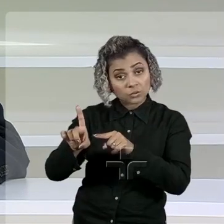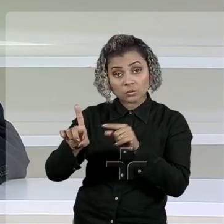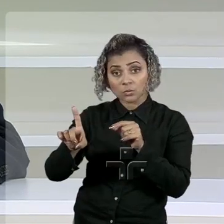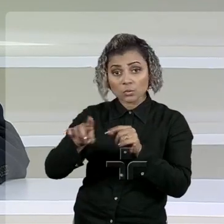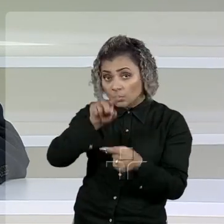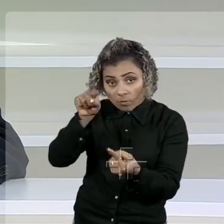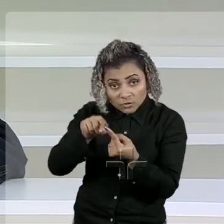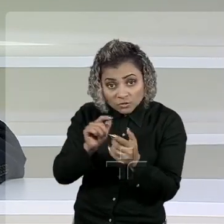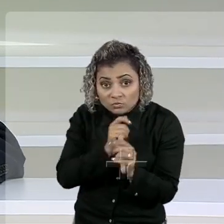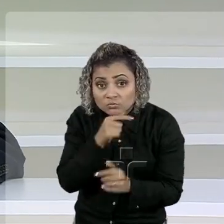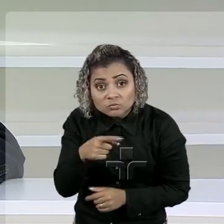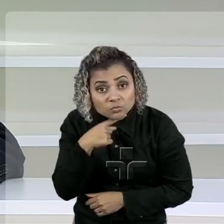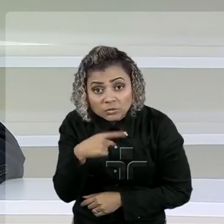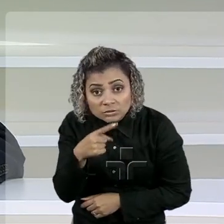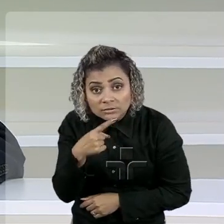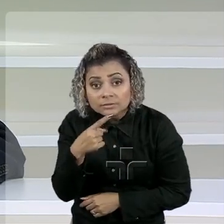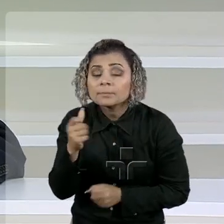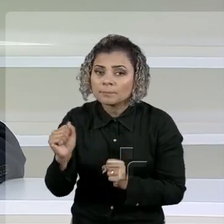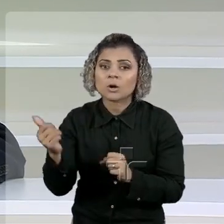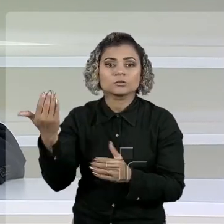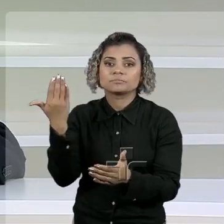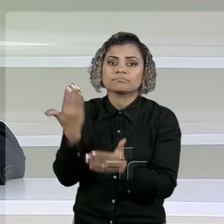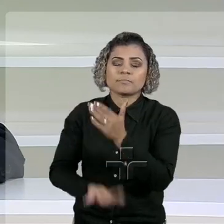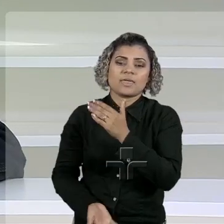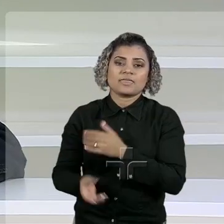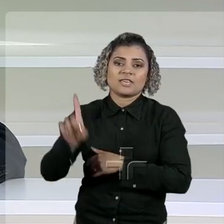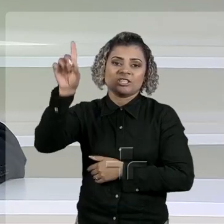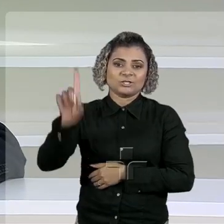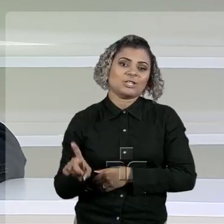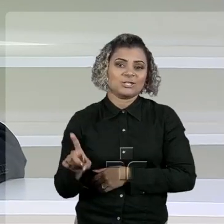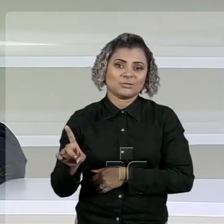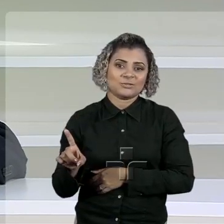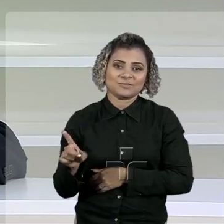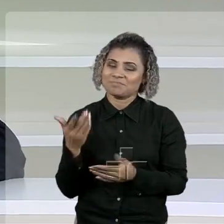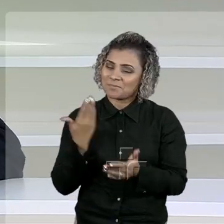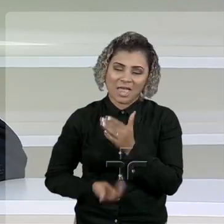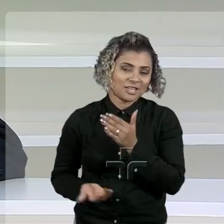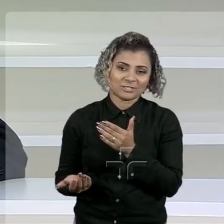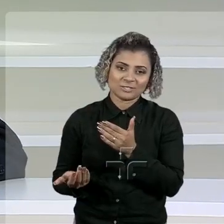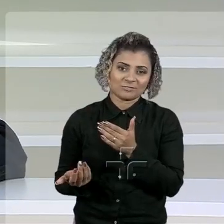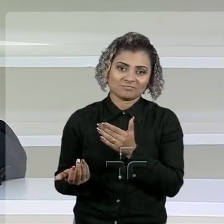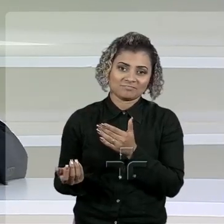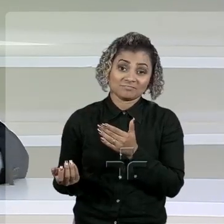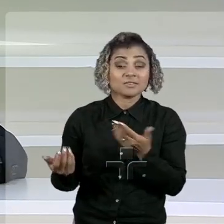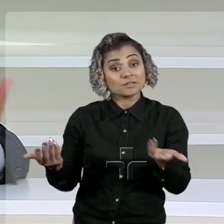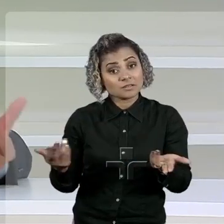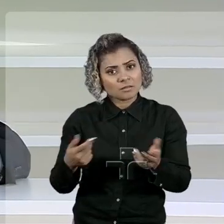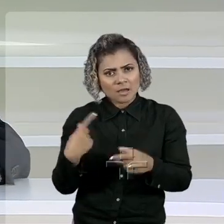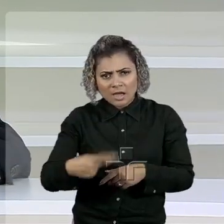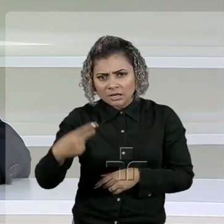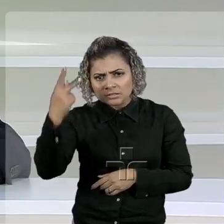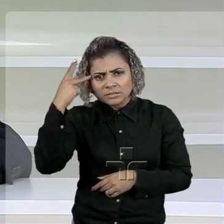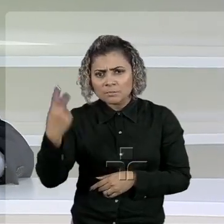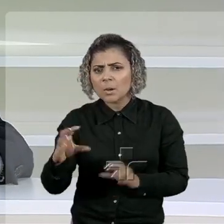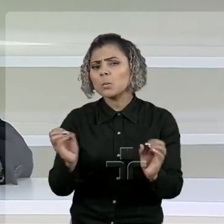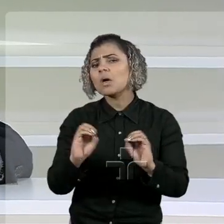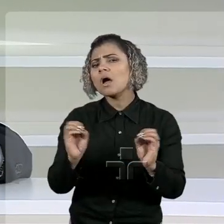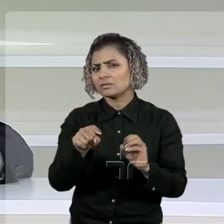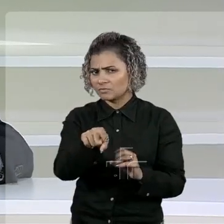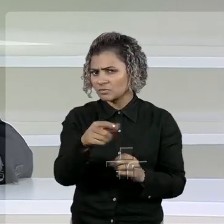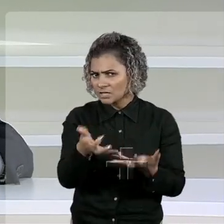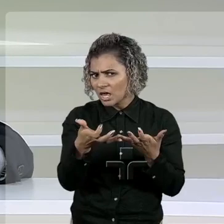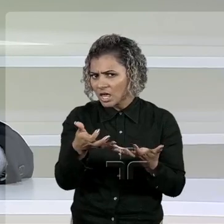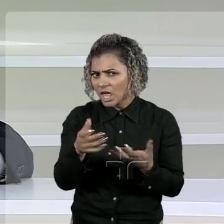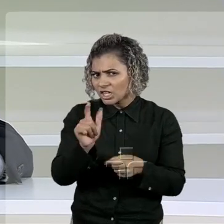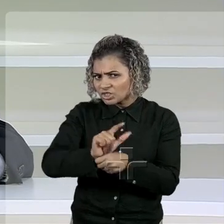as metas perca uma posição. Mas aqui em São Paulo parece que não é bem assim. Como é que o senhor pretende mudar essa realidade